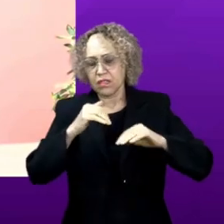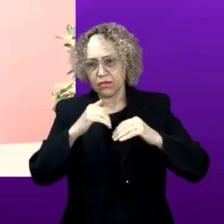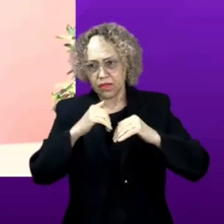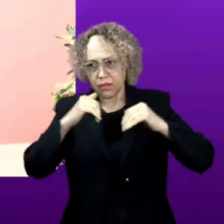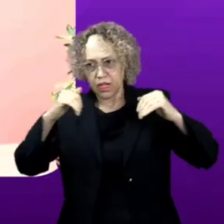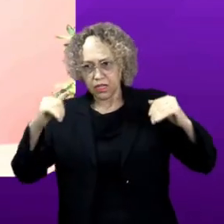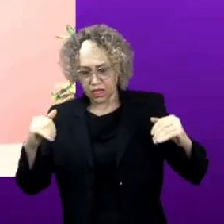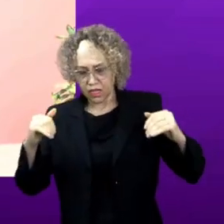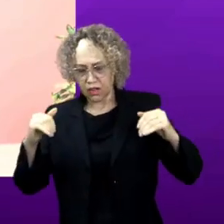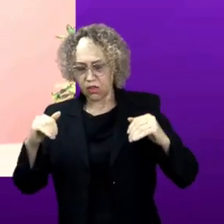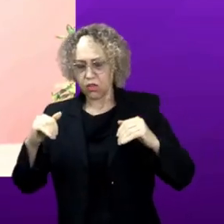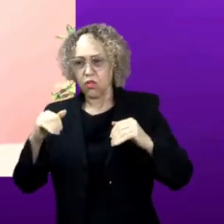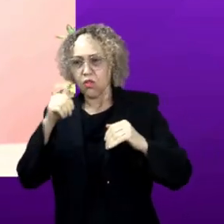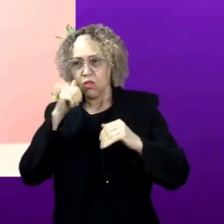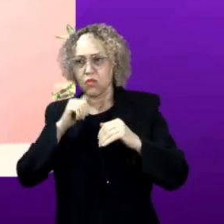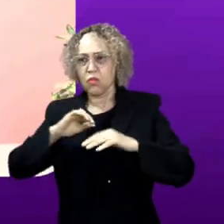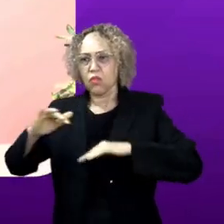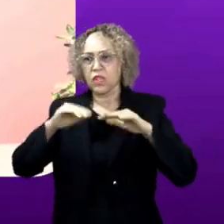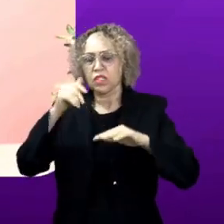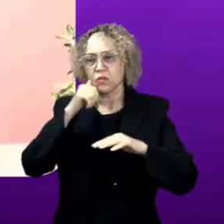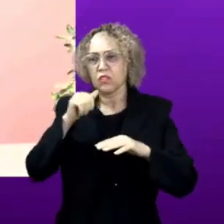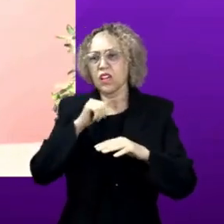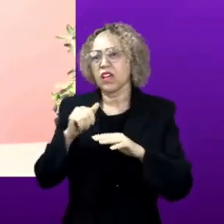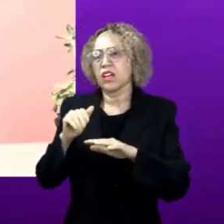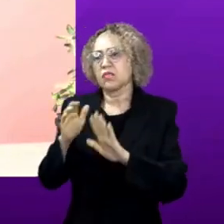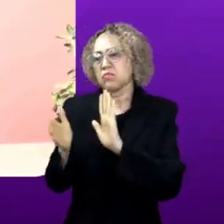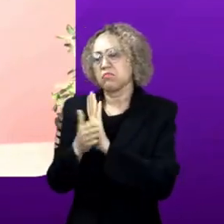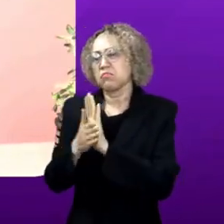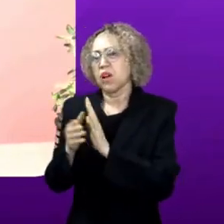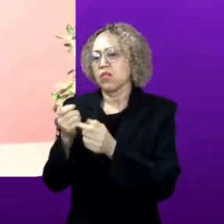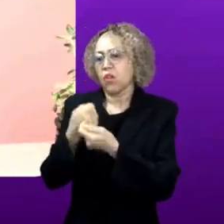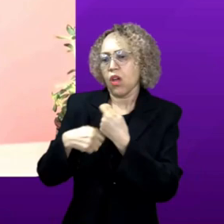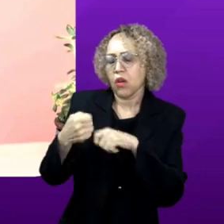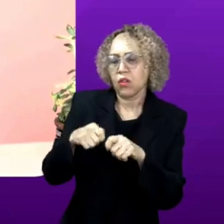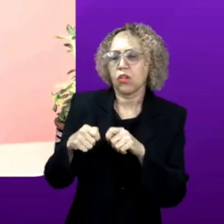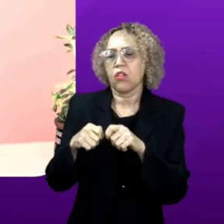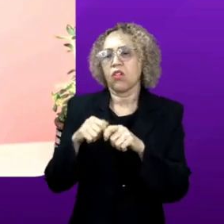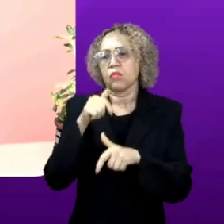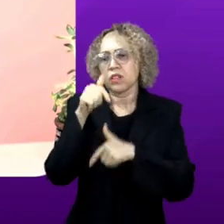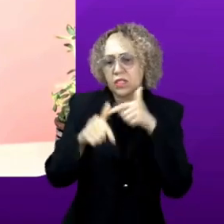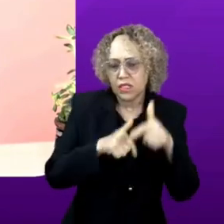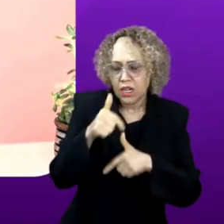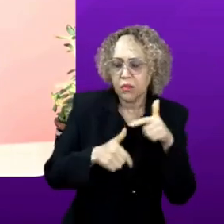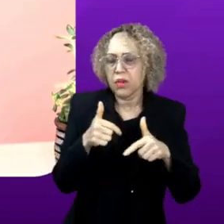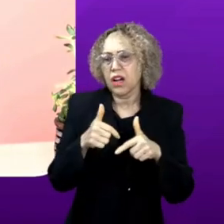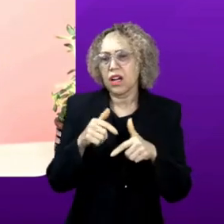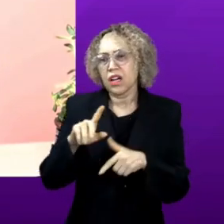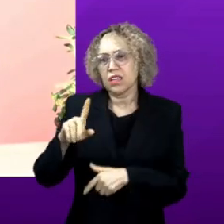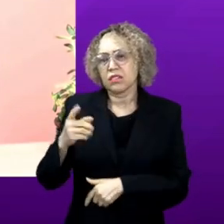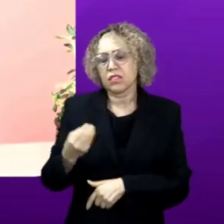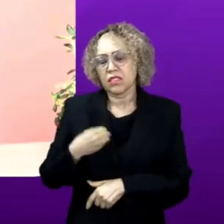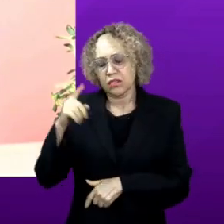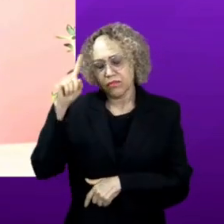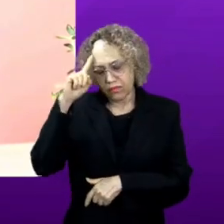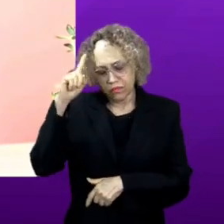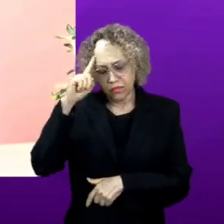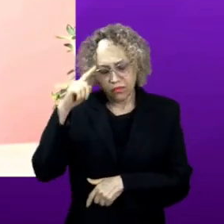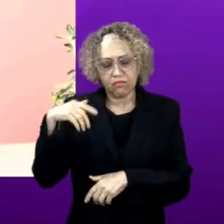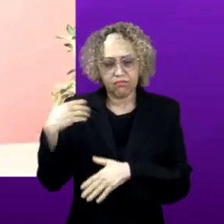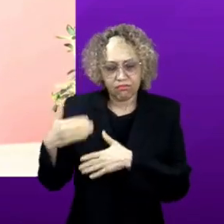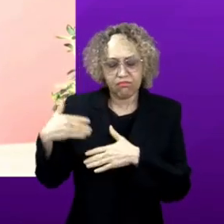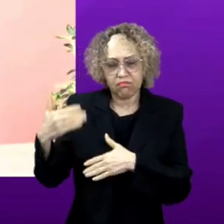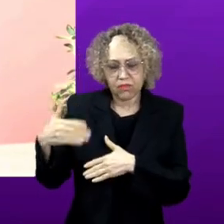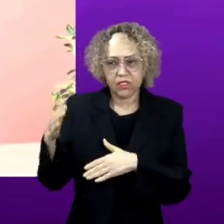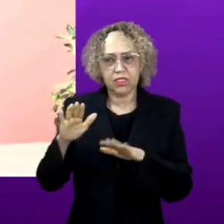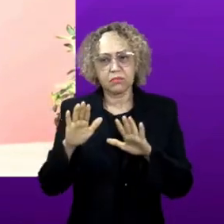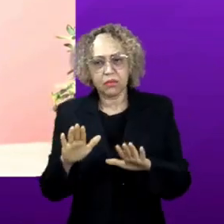pautas socioeconômicas, pautas do trabalho, da vida cotidiana, e o feminismo, que